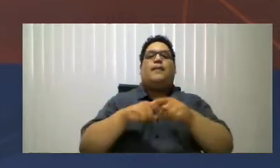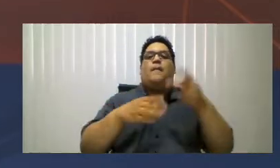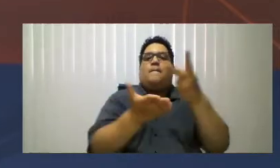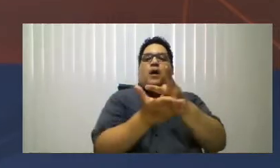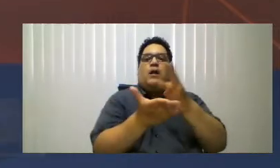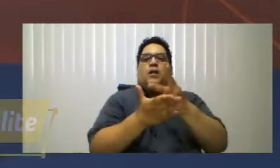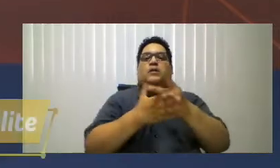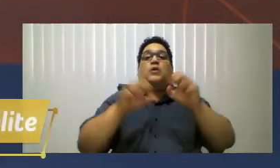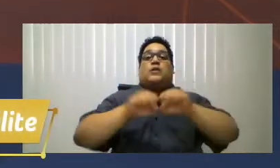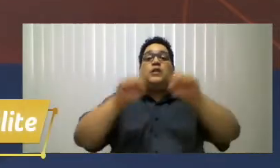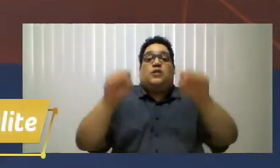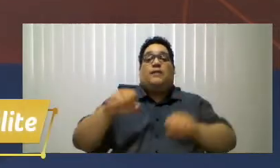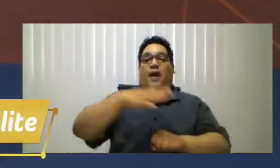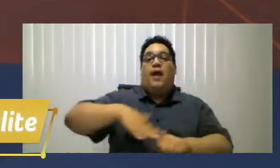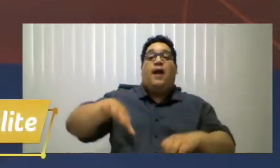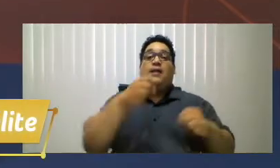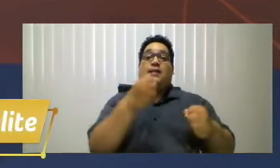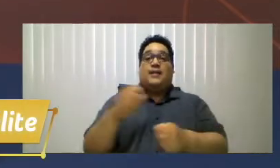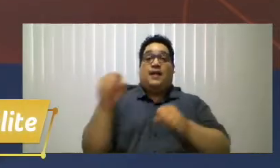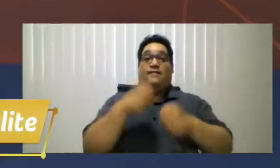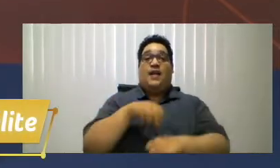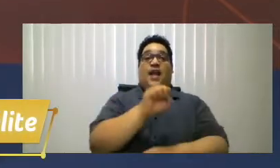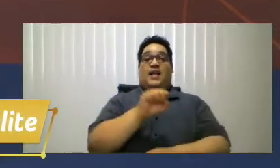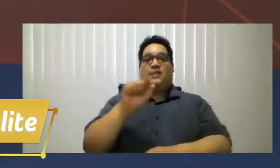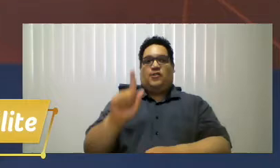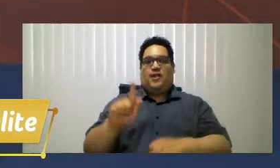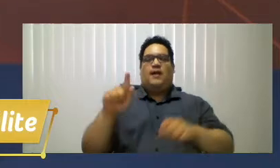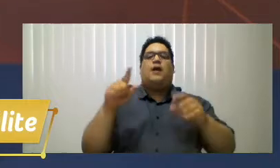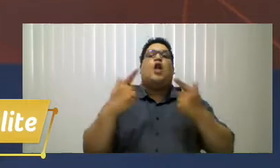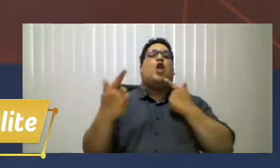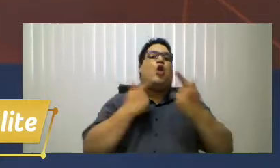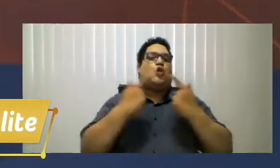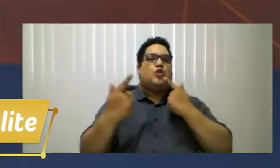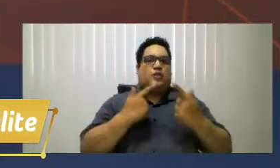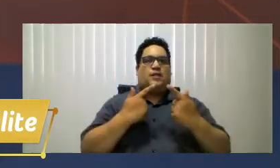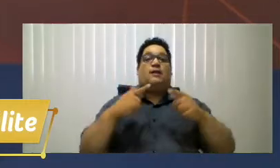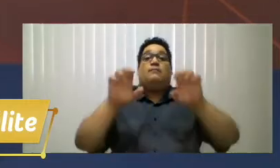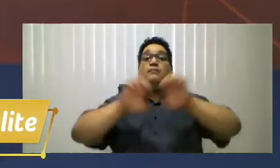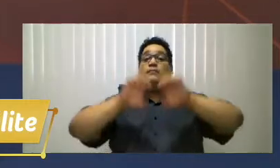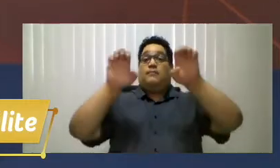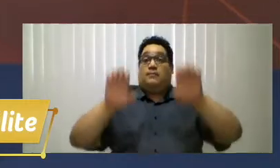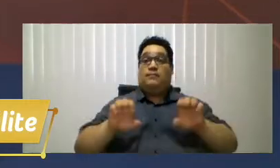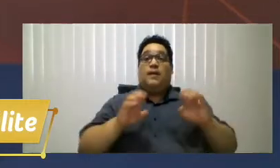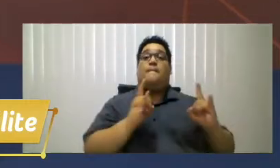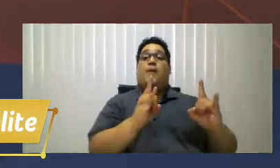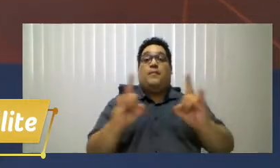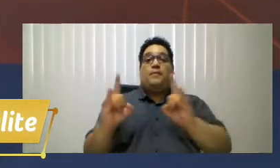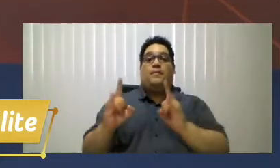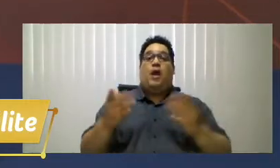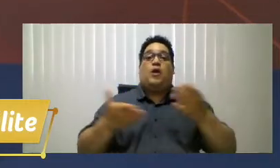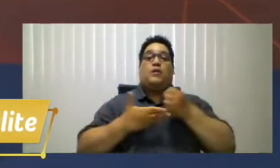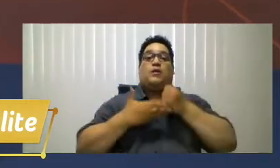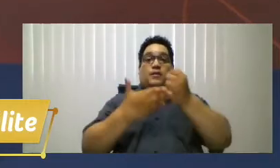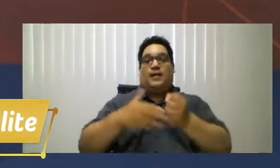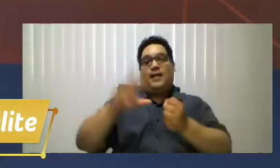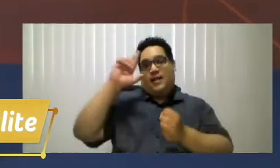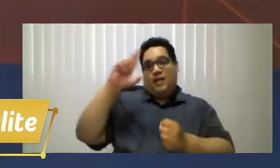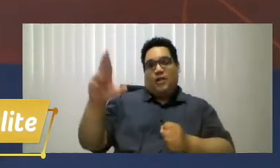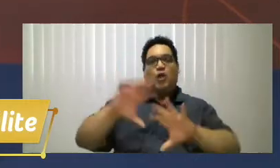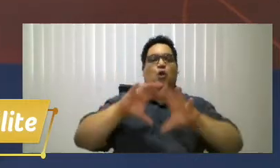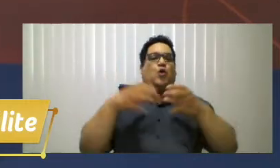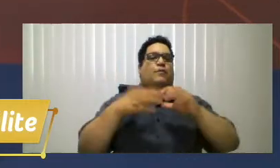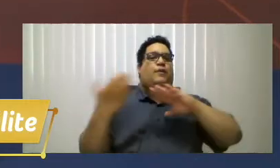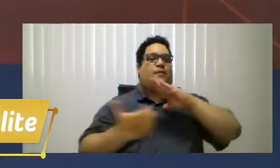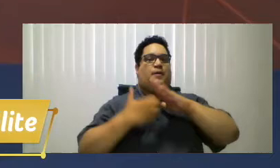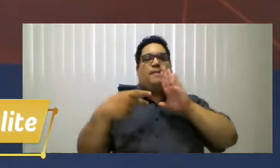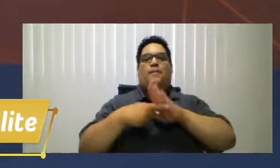serviços gerais, logística e infraestrutura. Atualmente na assessoria da Diretoria de Gestão Corporativa da